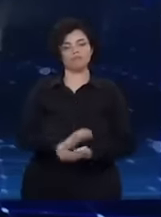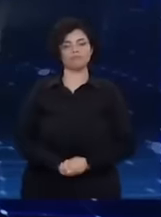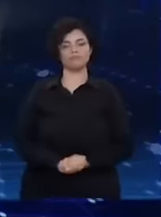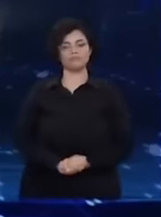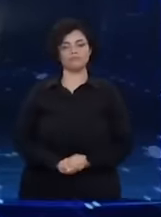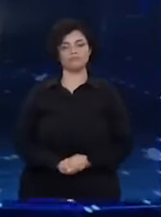Obrigado.